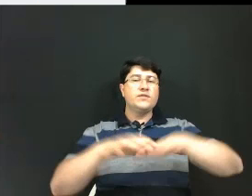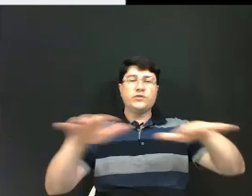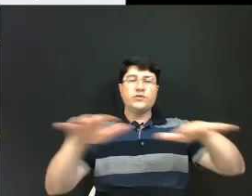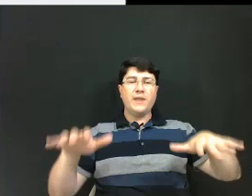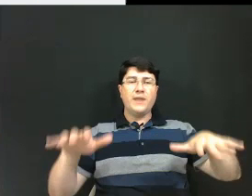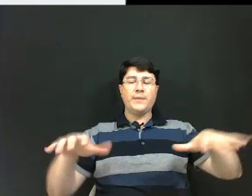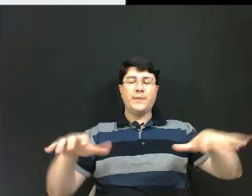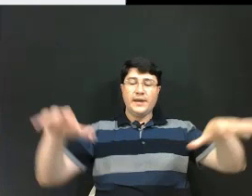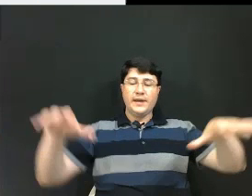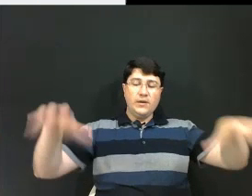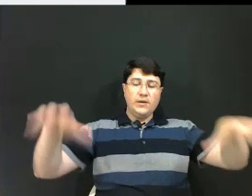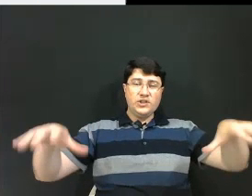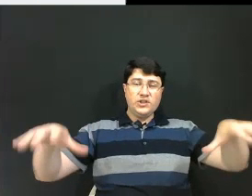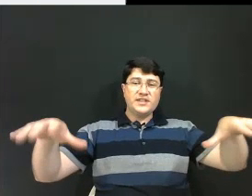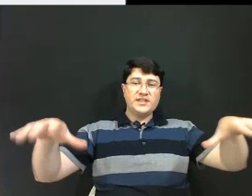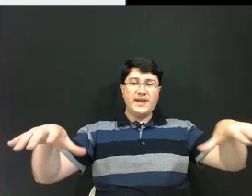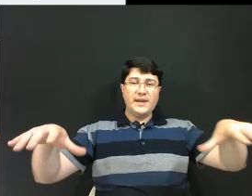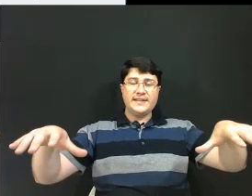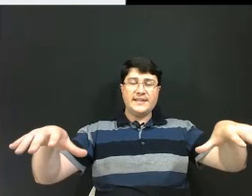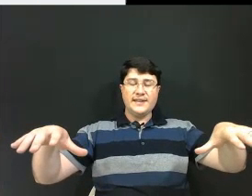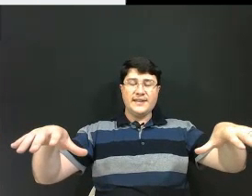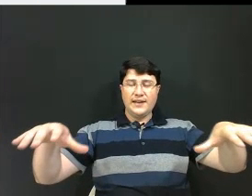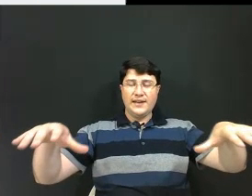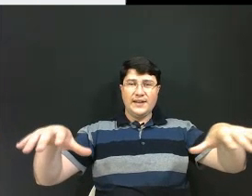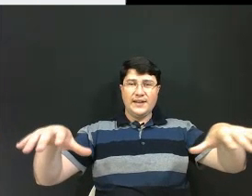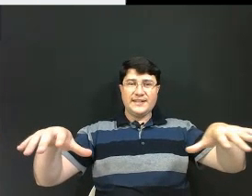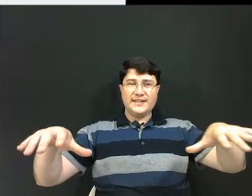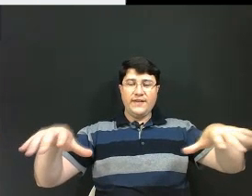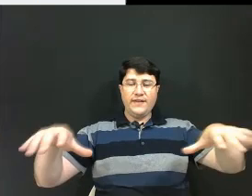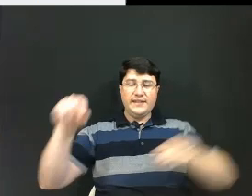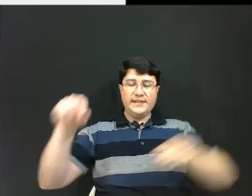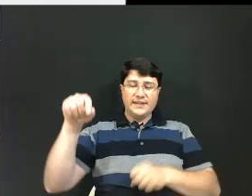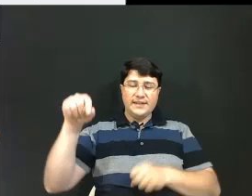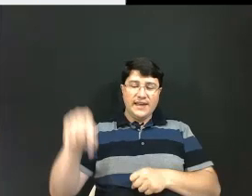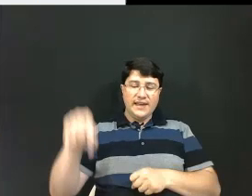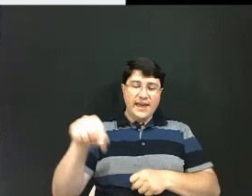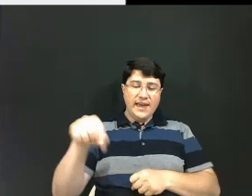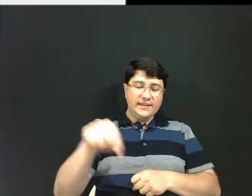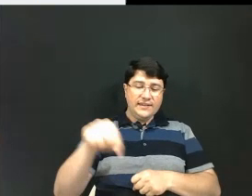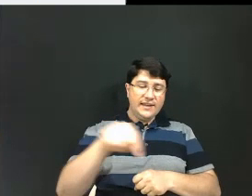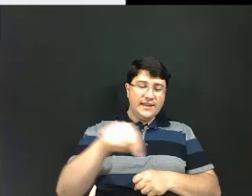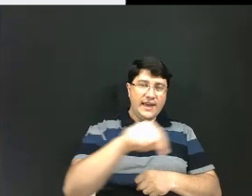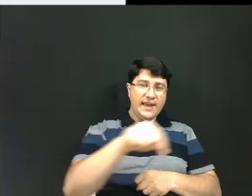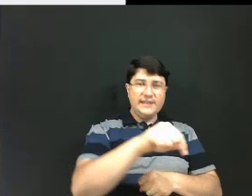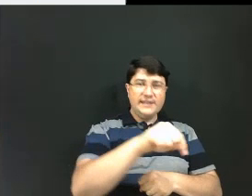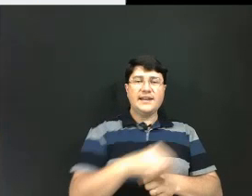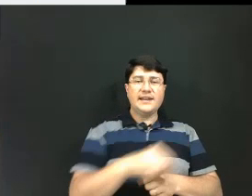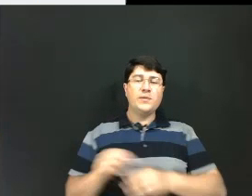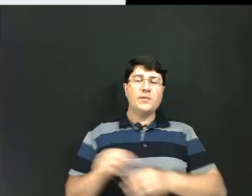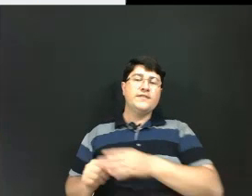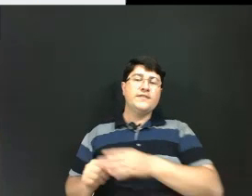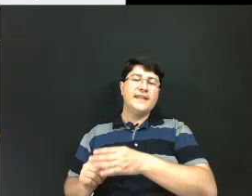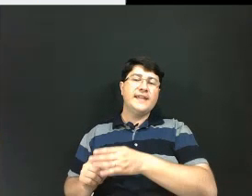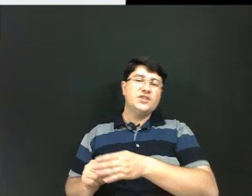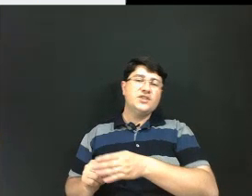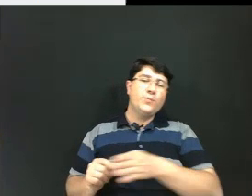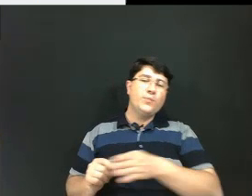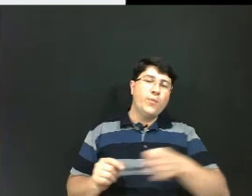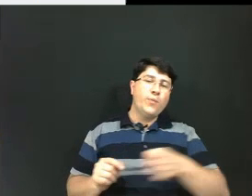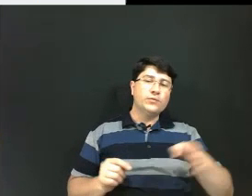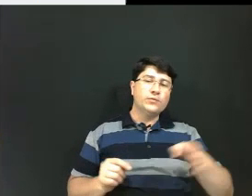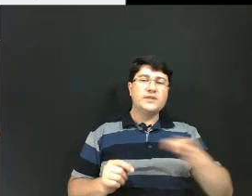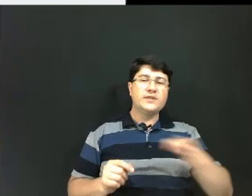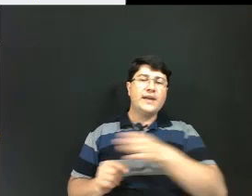como se fosse um mapa. E quando a gente estabelece esses referentes, entre eles há uma infinidade